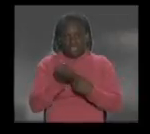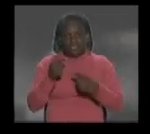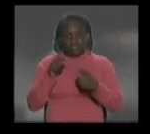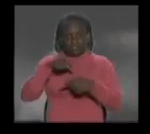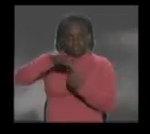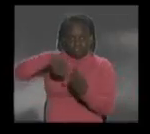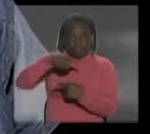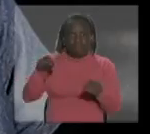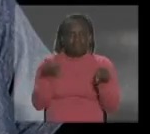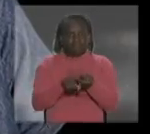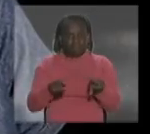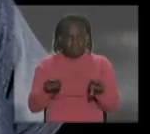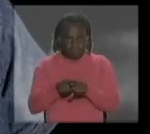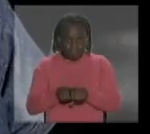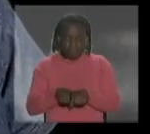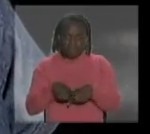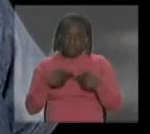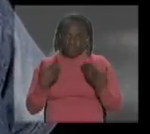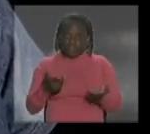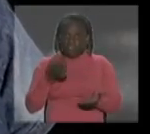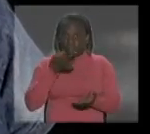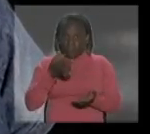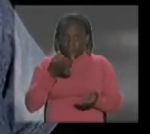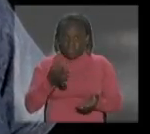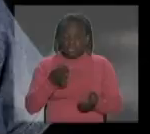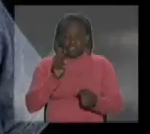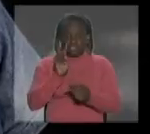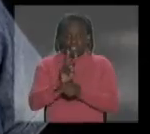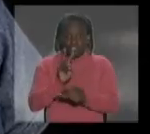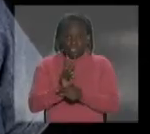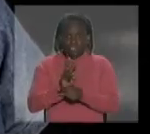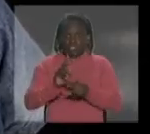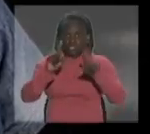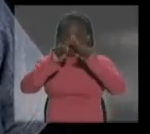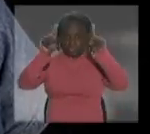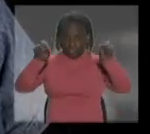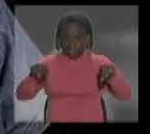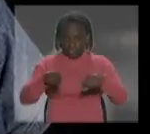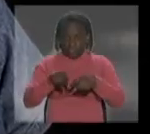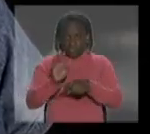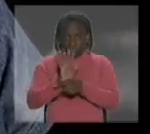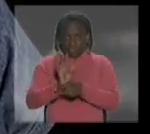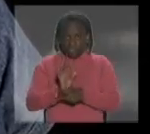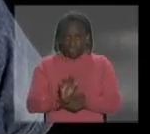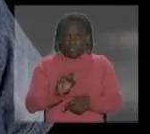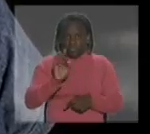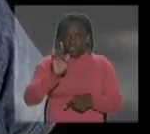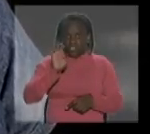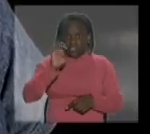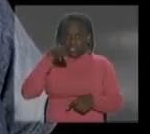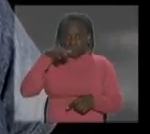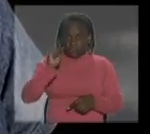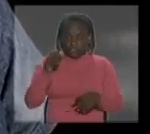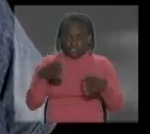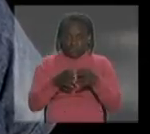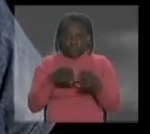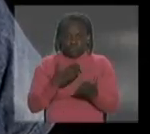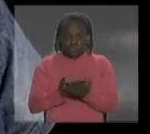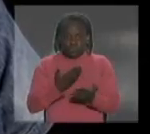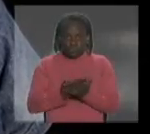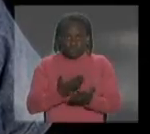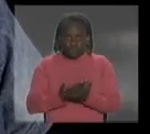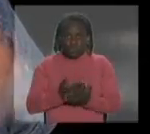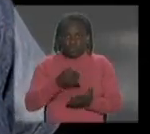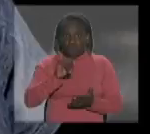também. Então, do ponto de vista da representatividade nas telas, né, o GEMA, que é o grupo de estudos